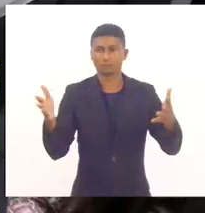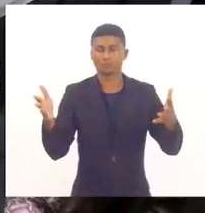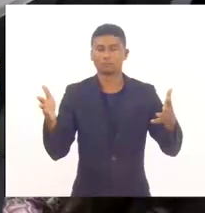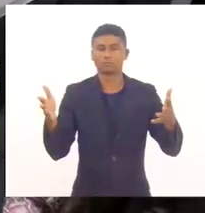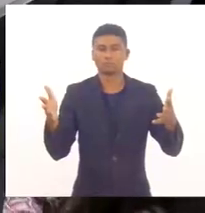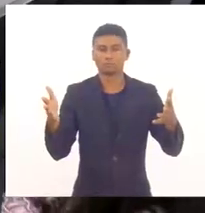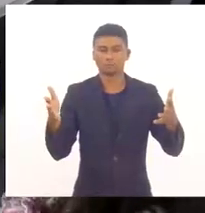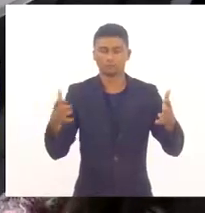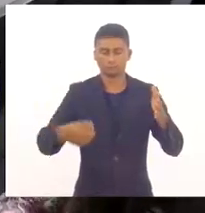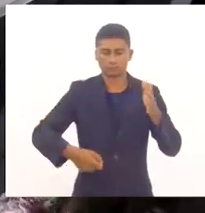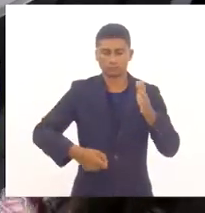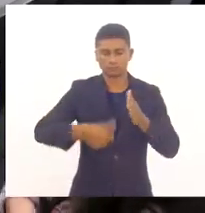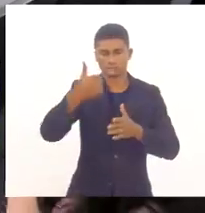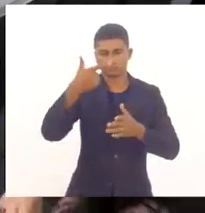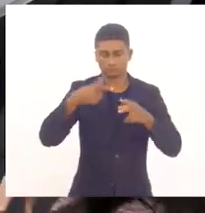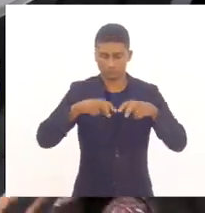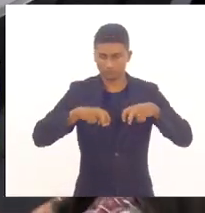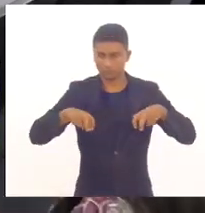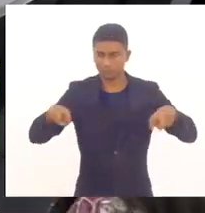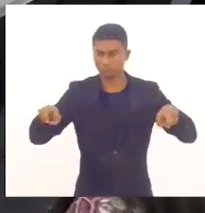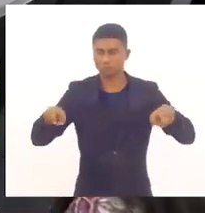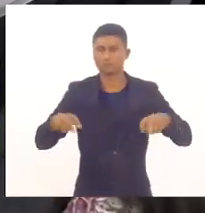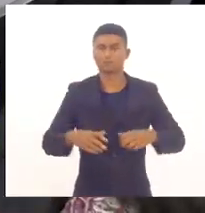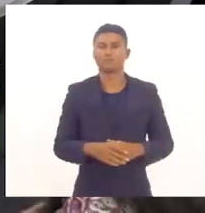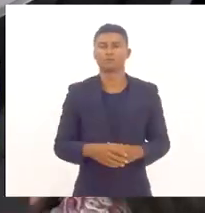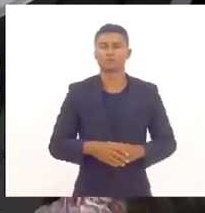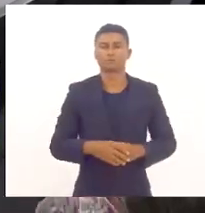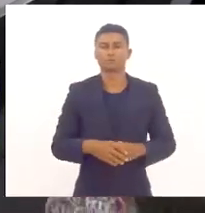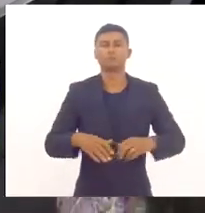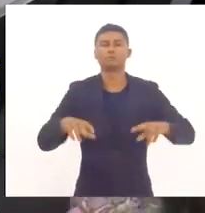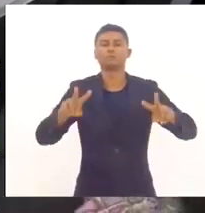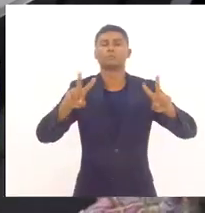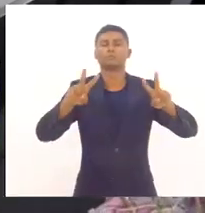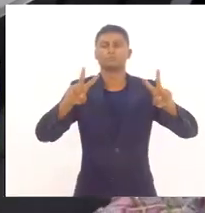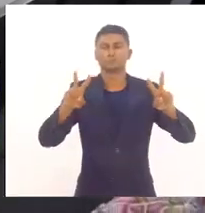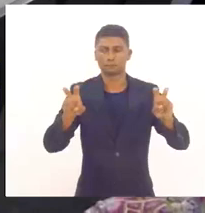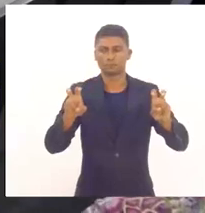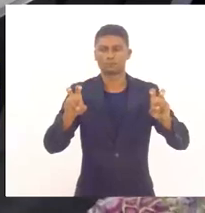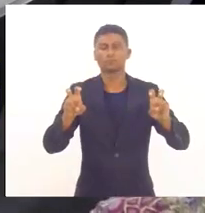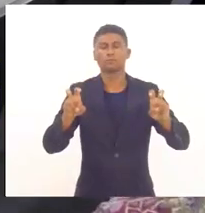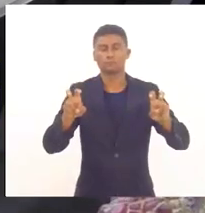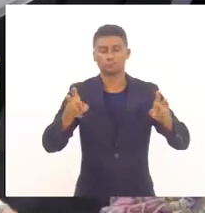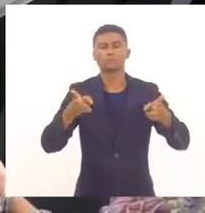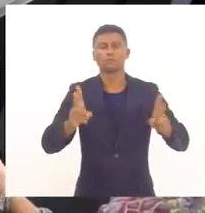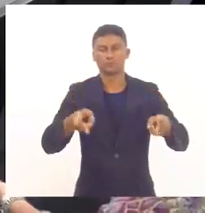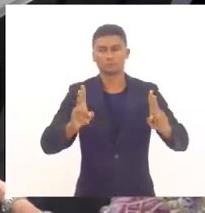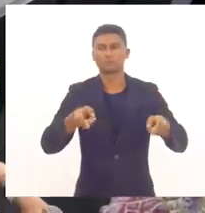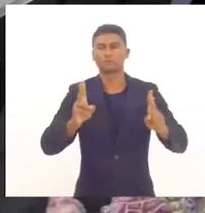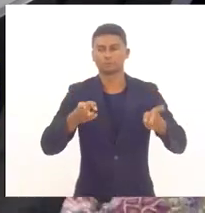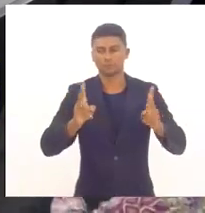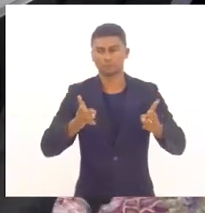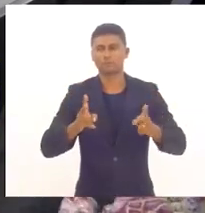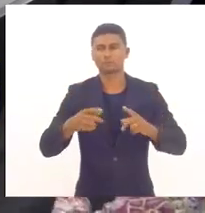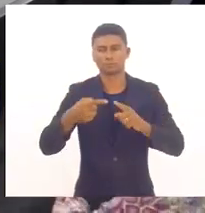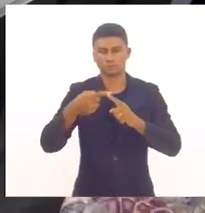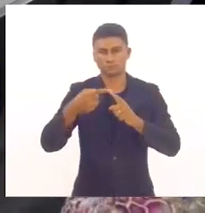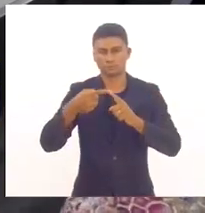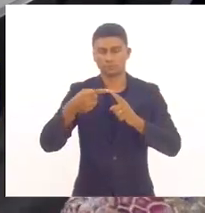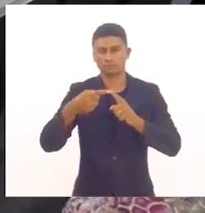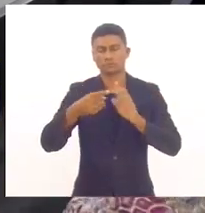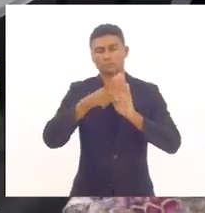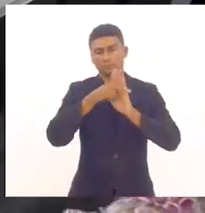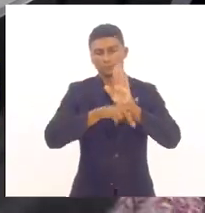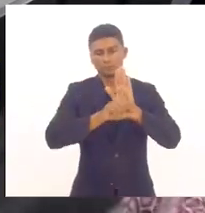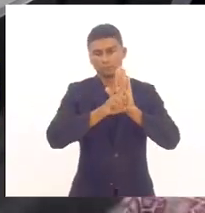vamos dar início, então, à segunda mesa. Os nossos temas continuam os mesmos. A gente está discutindo um projeto de